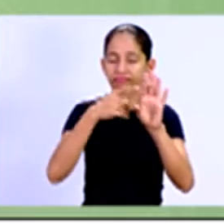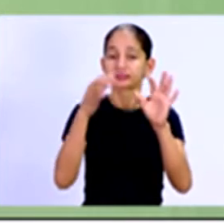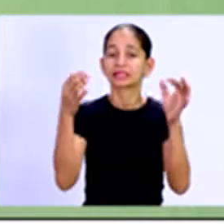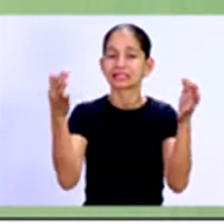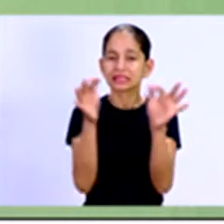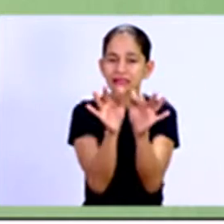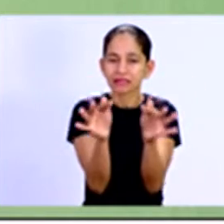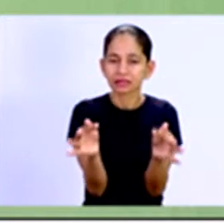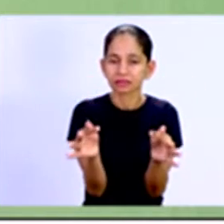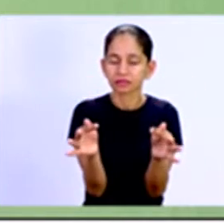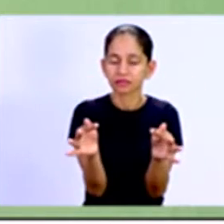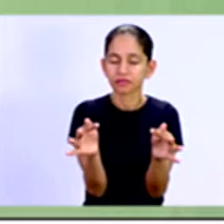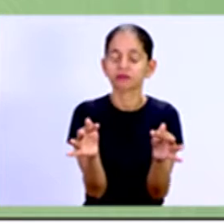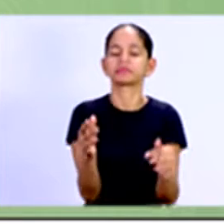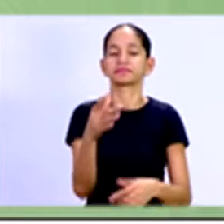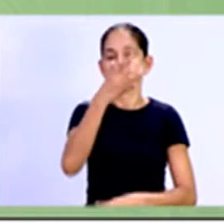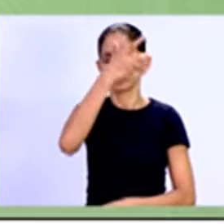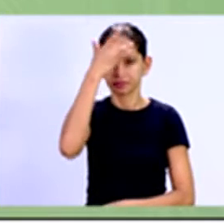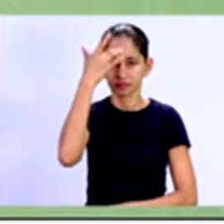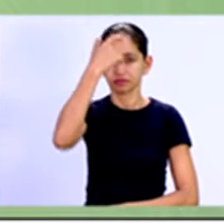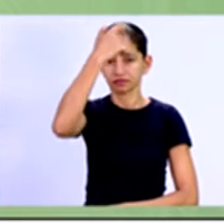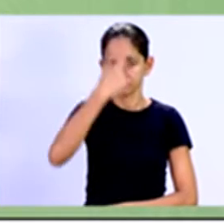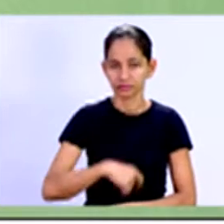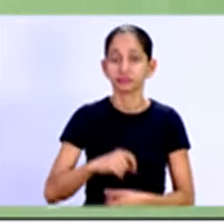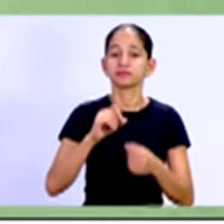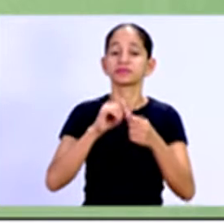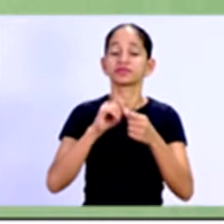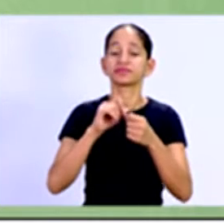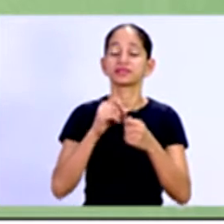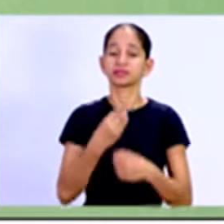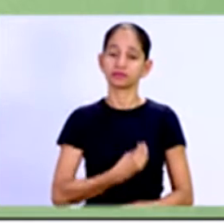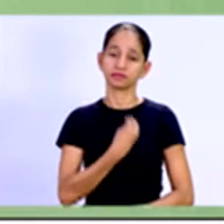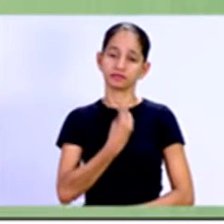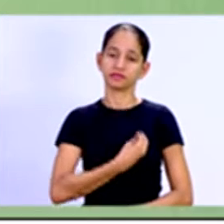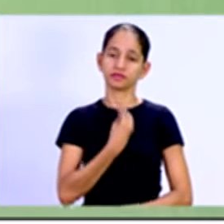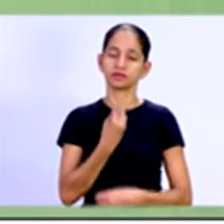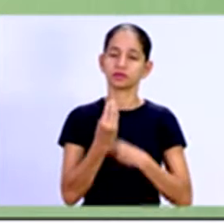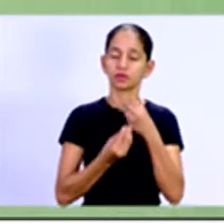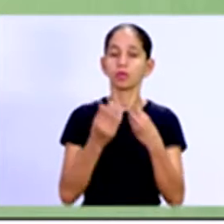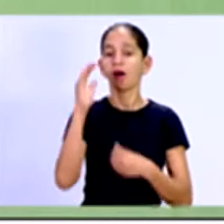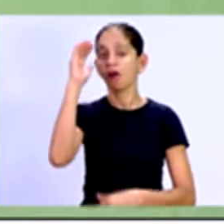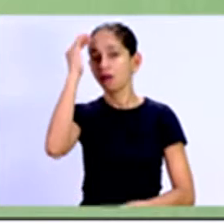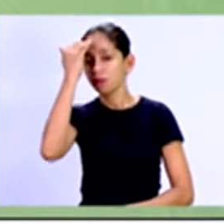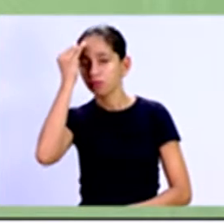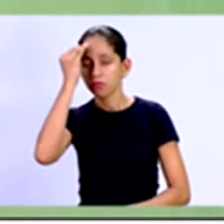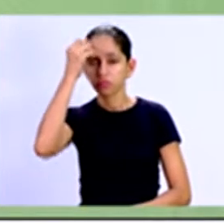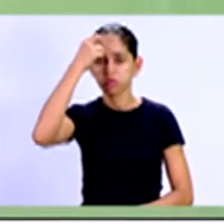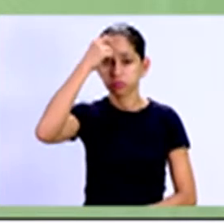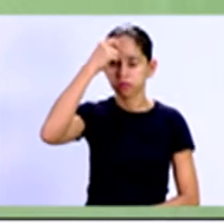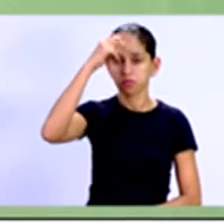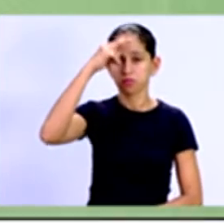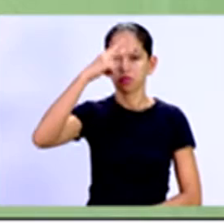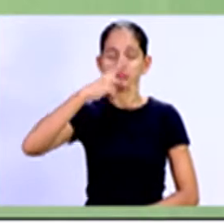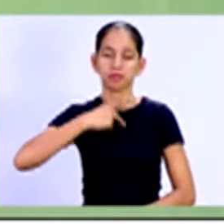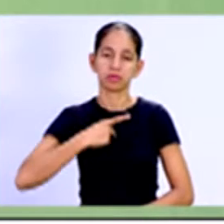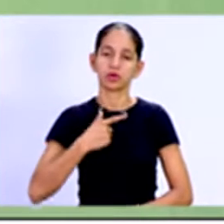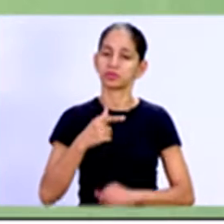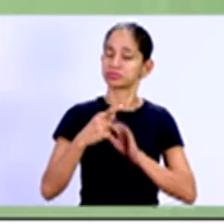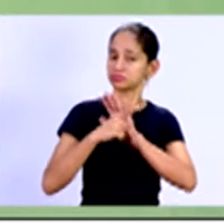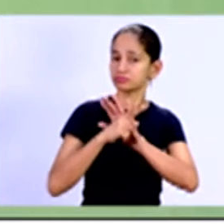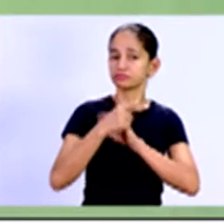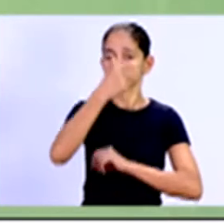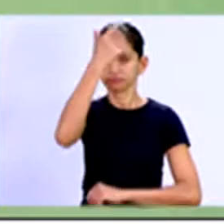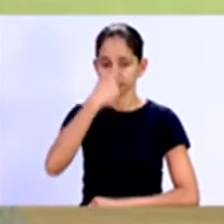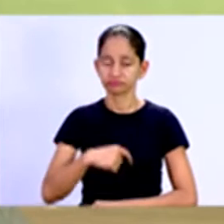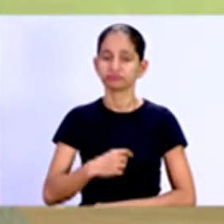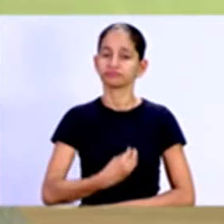Platão, as ações do homem devem ser regidas pelo entendimento do próprio sujeito, ou seja, ele vai ter